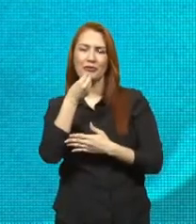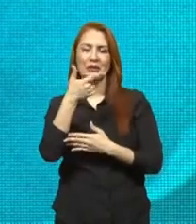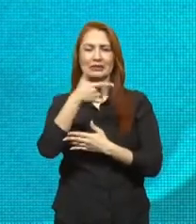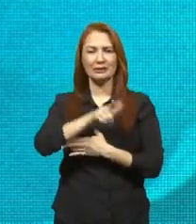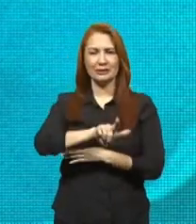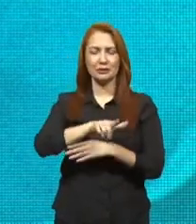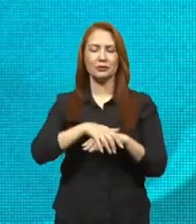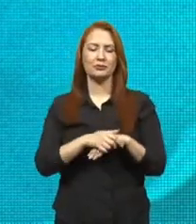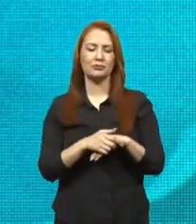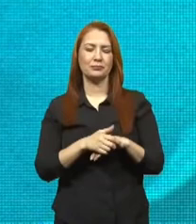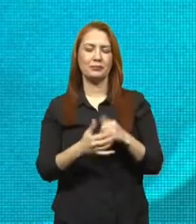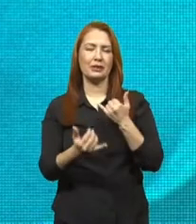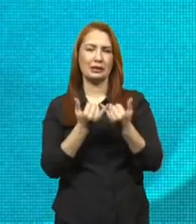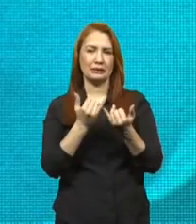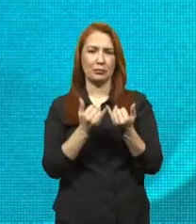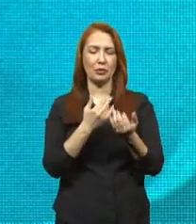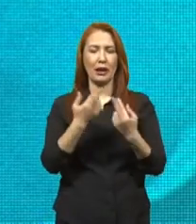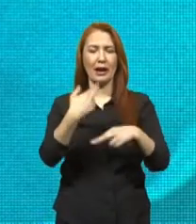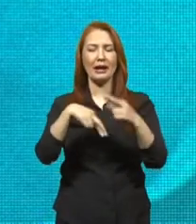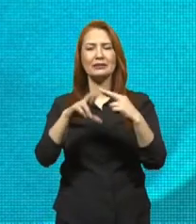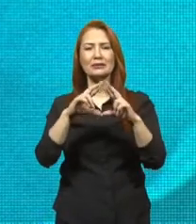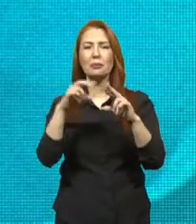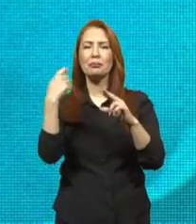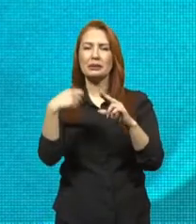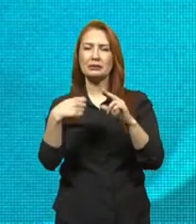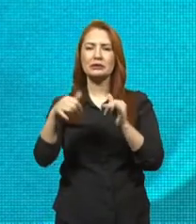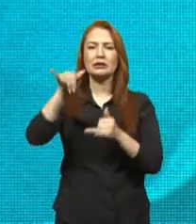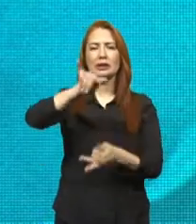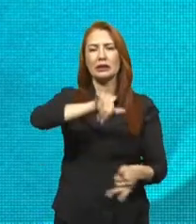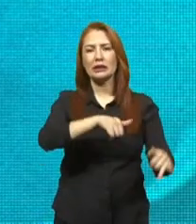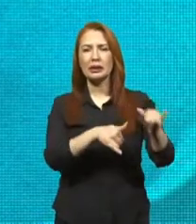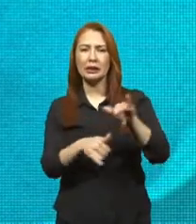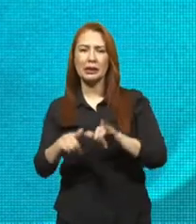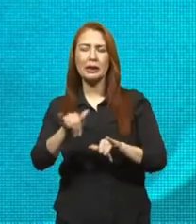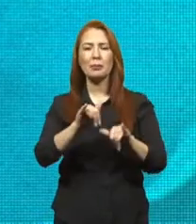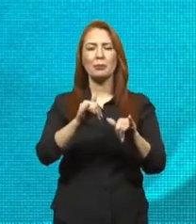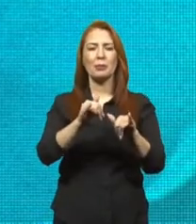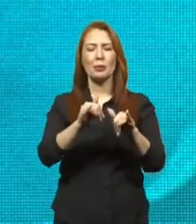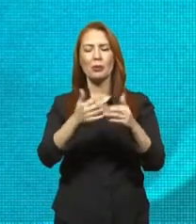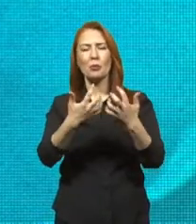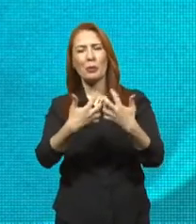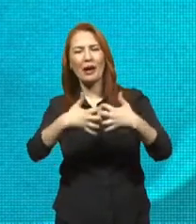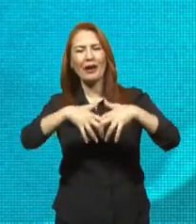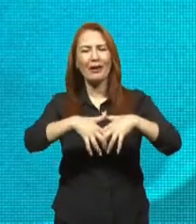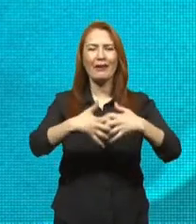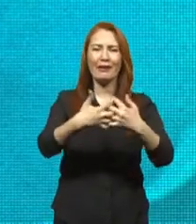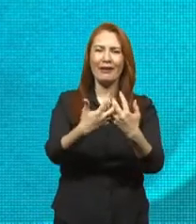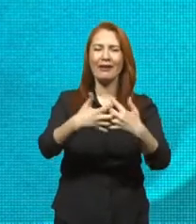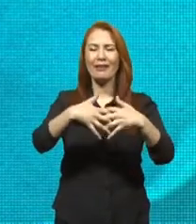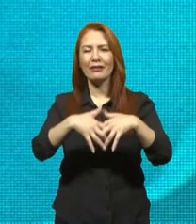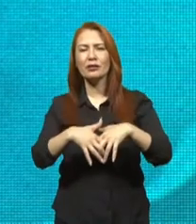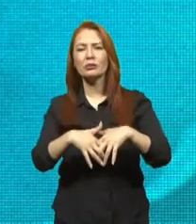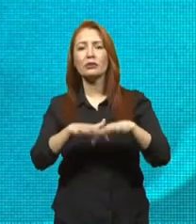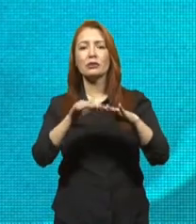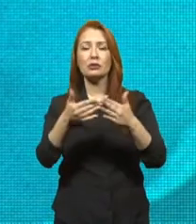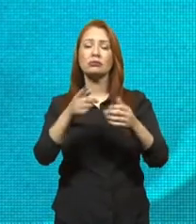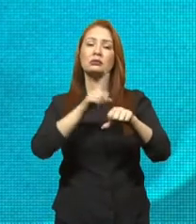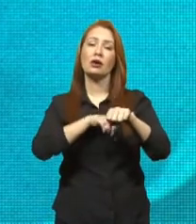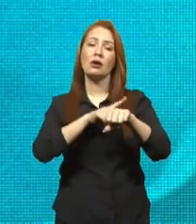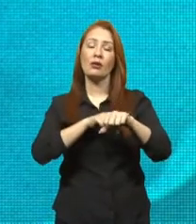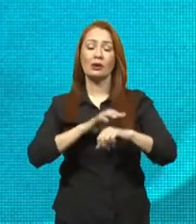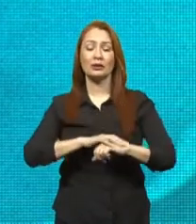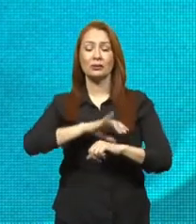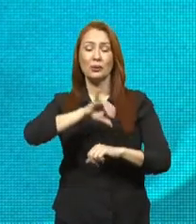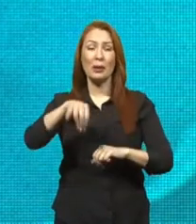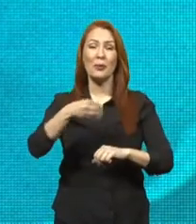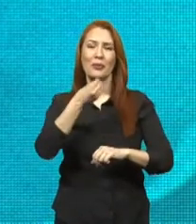processo, né? Ou químico, ou mecânico, ou físico, né? Então, no reaproveitamento, eu não tenho